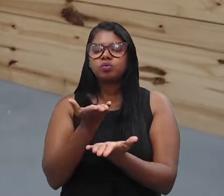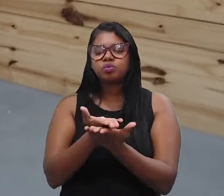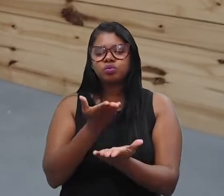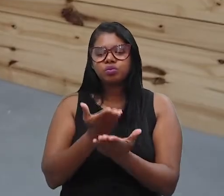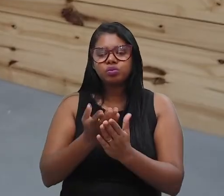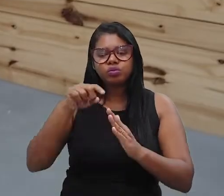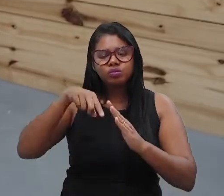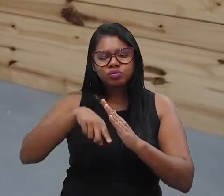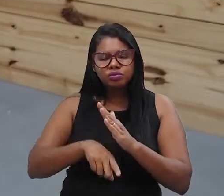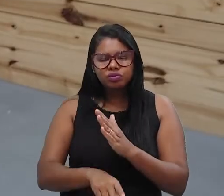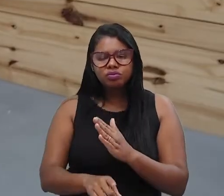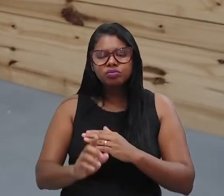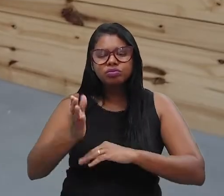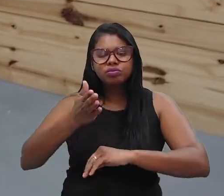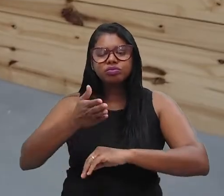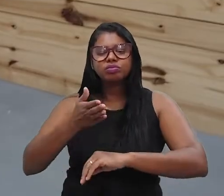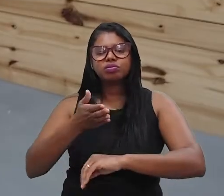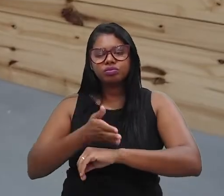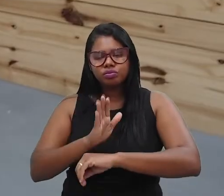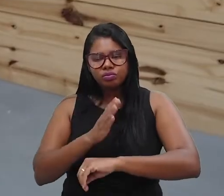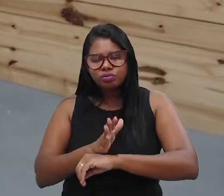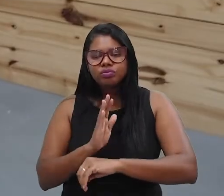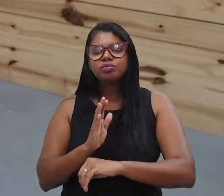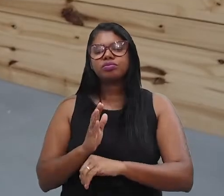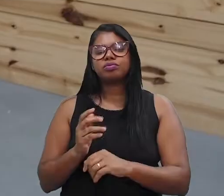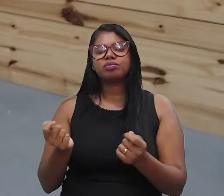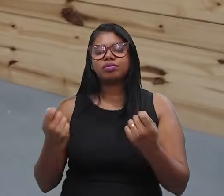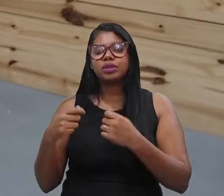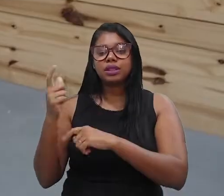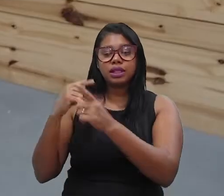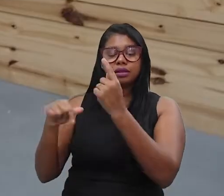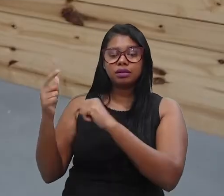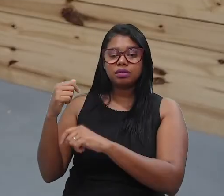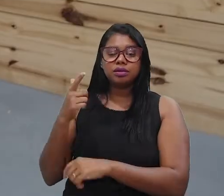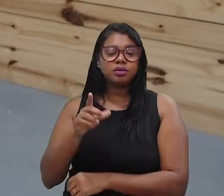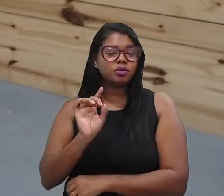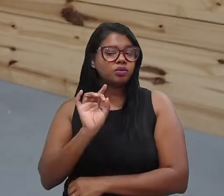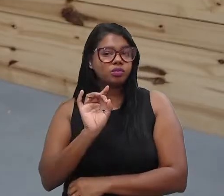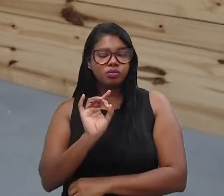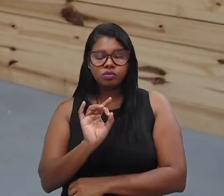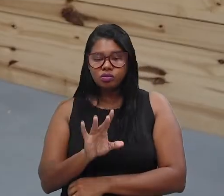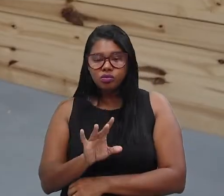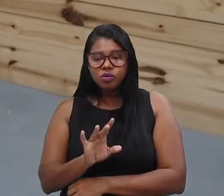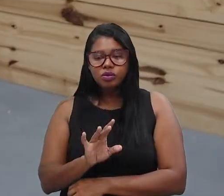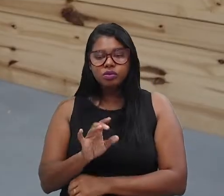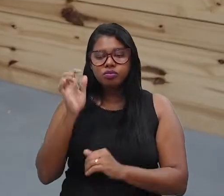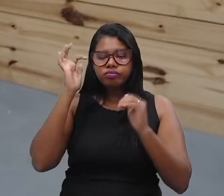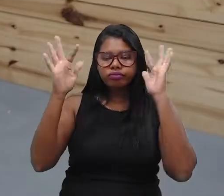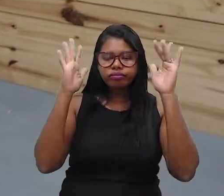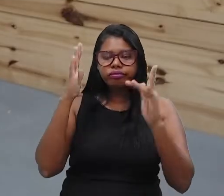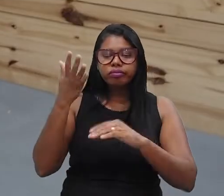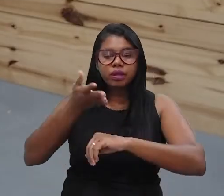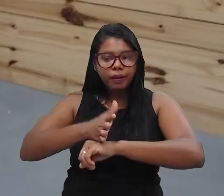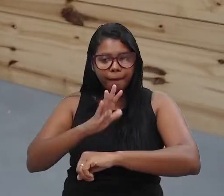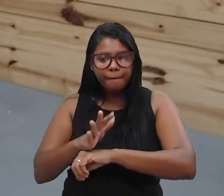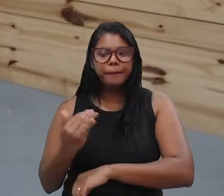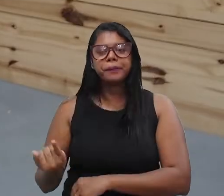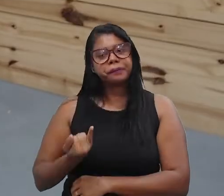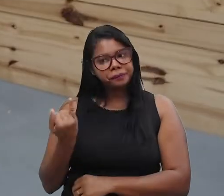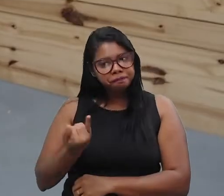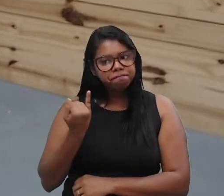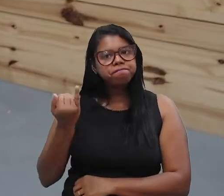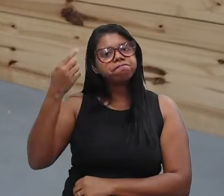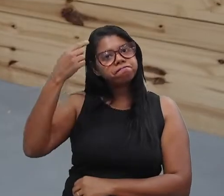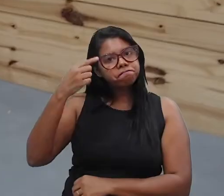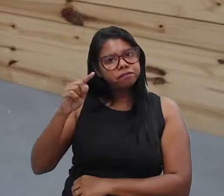se aperfeiçoem. Ser administrador não é apenas a parte teórica. A prática vai ser o